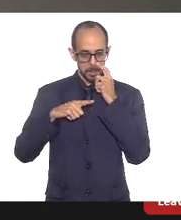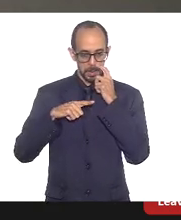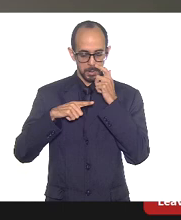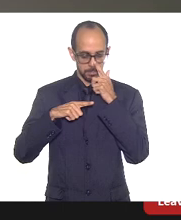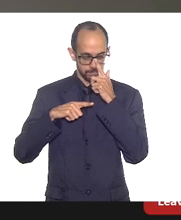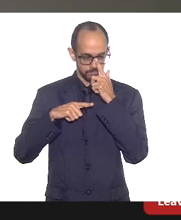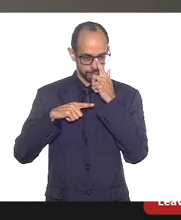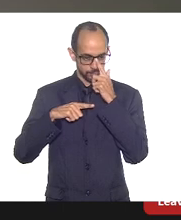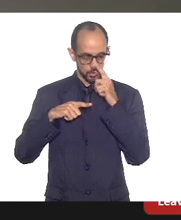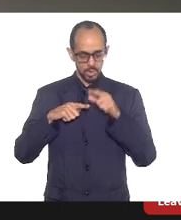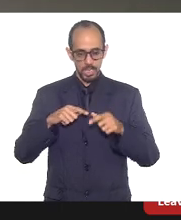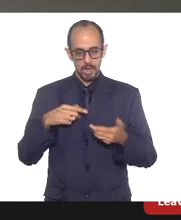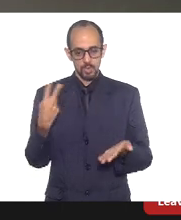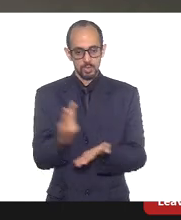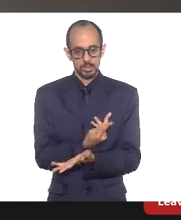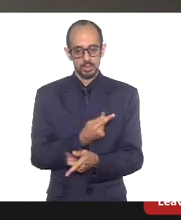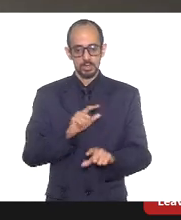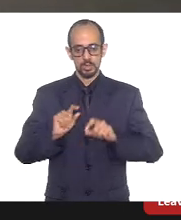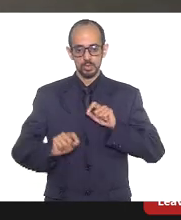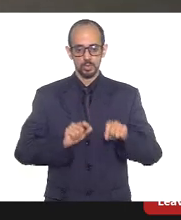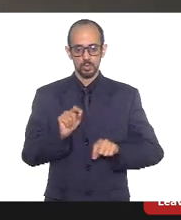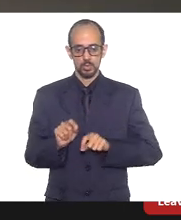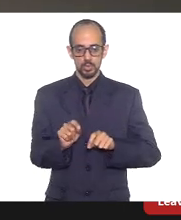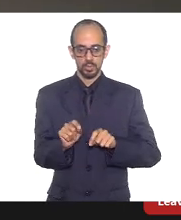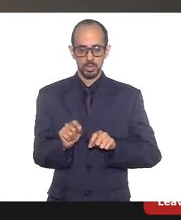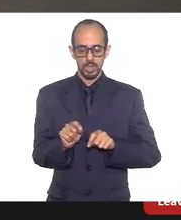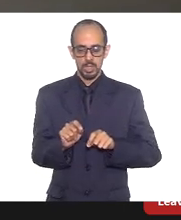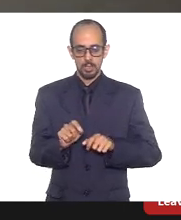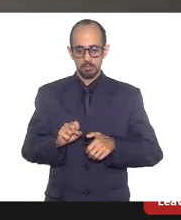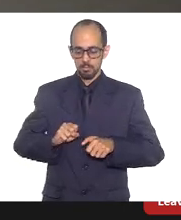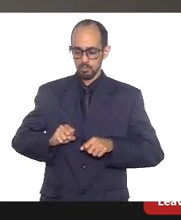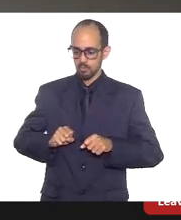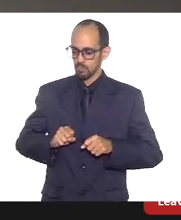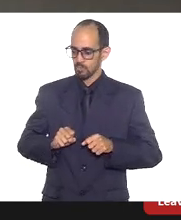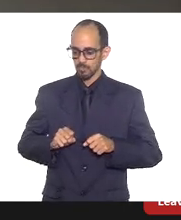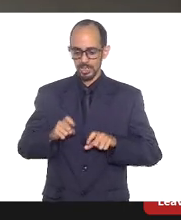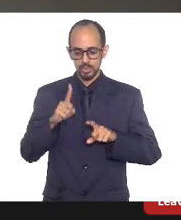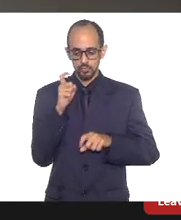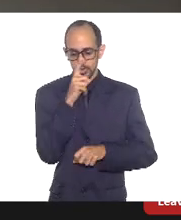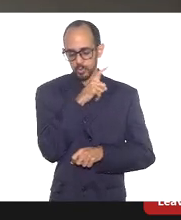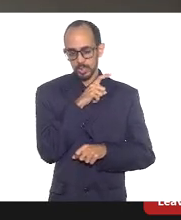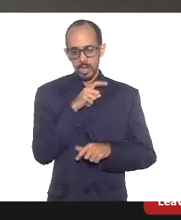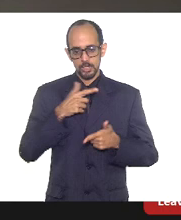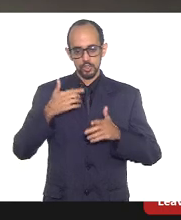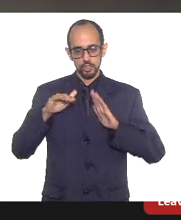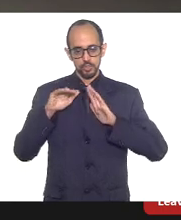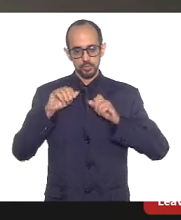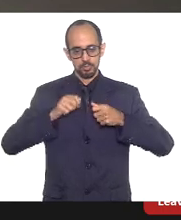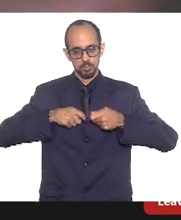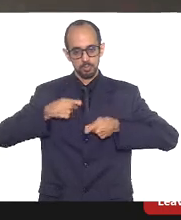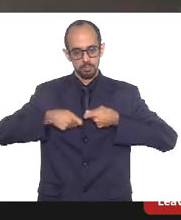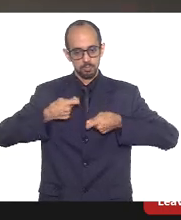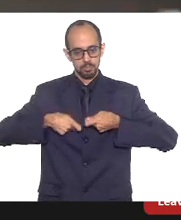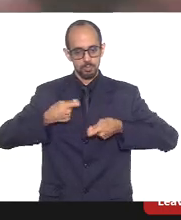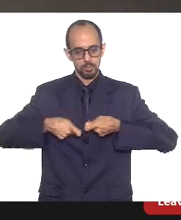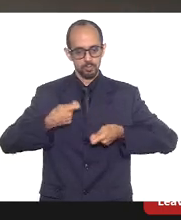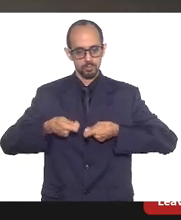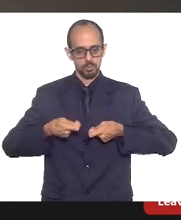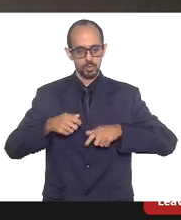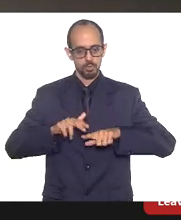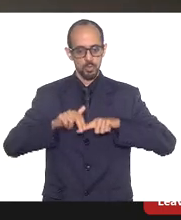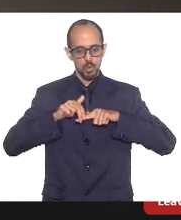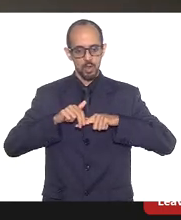mas tem havido muito, muito gargalo de processo por conta de questões particulares em processos